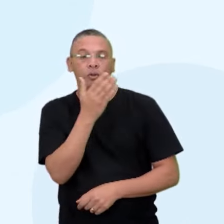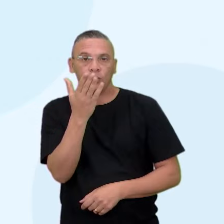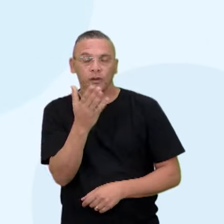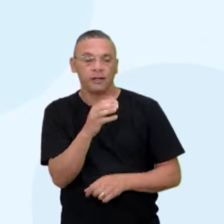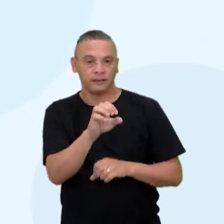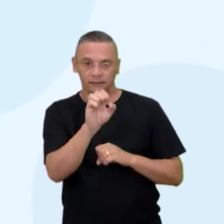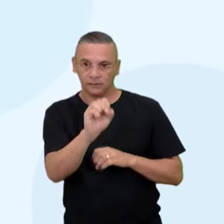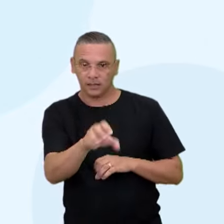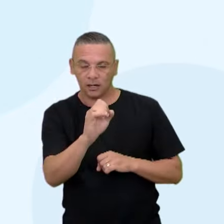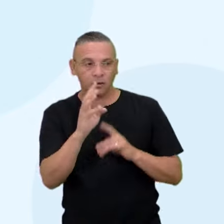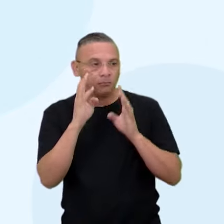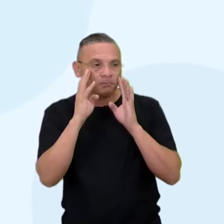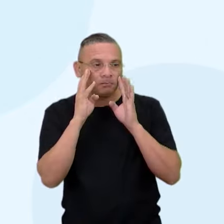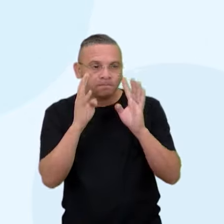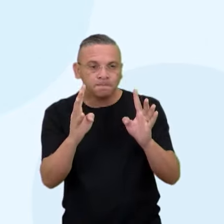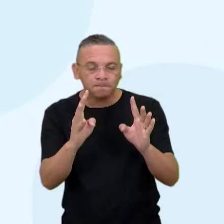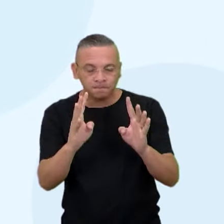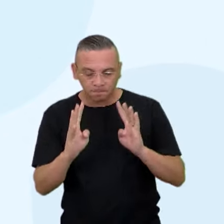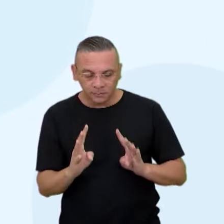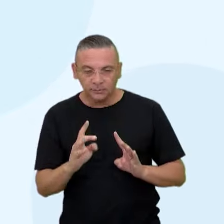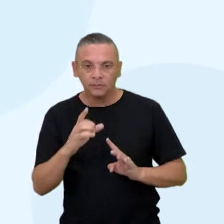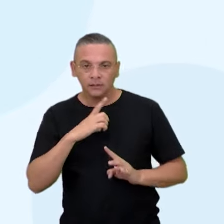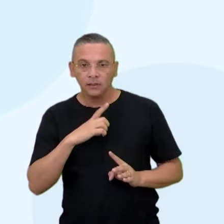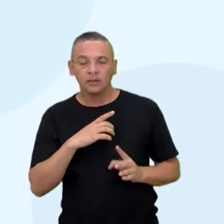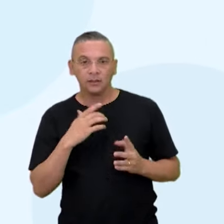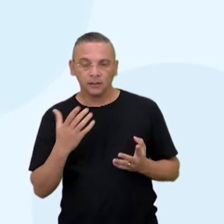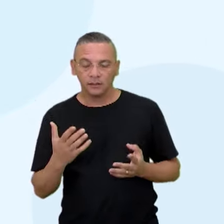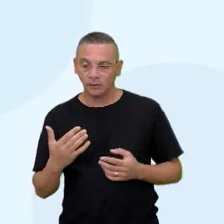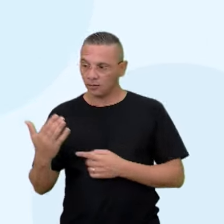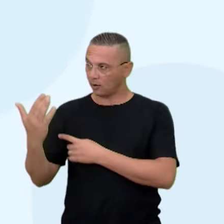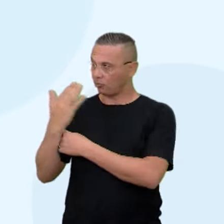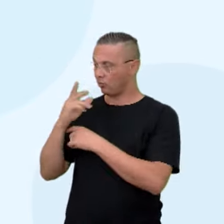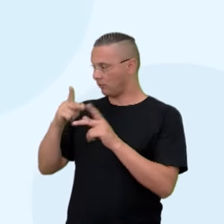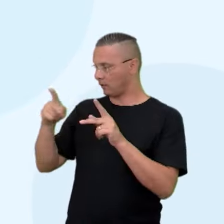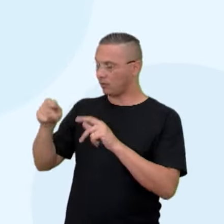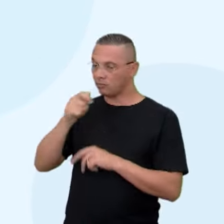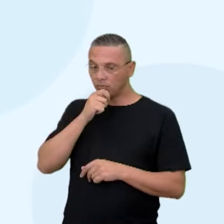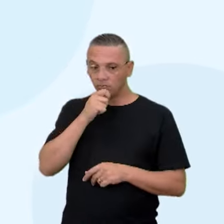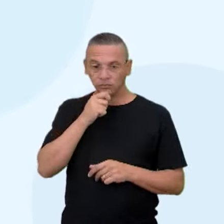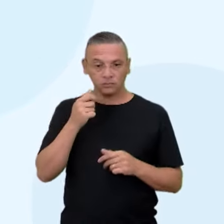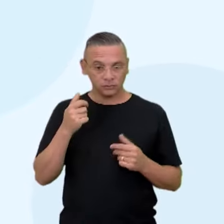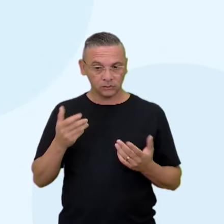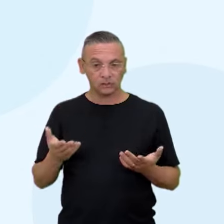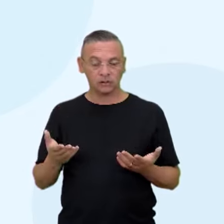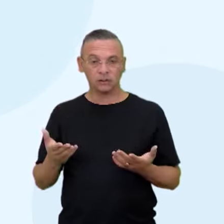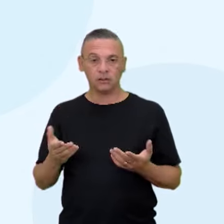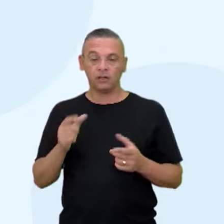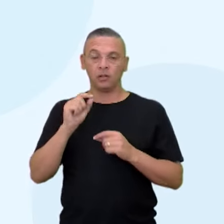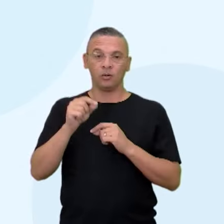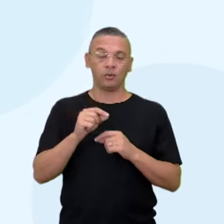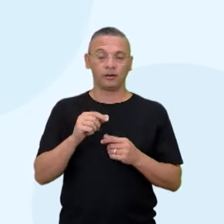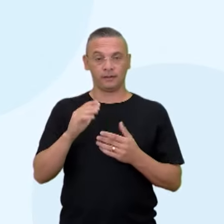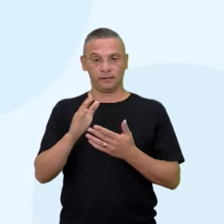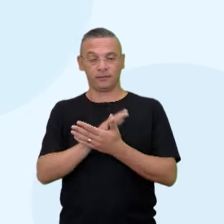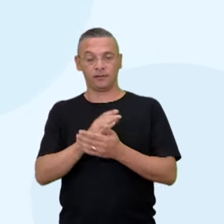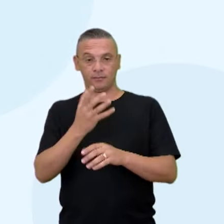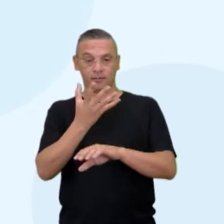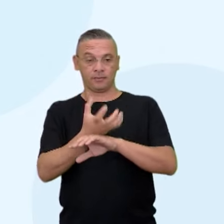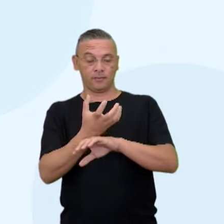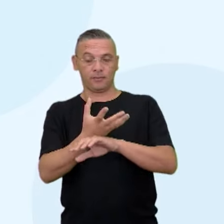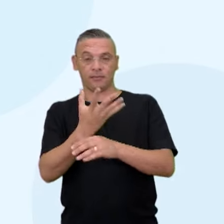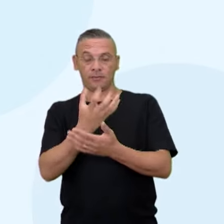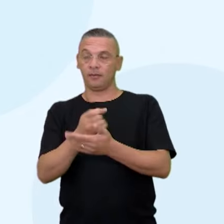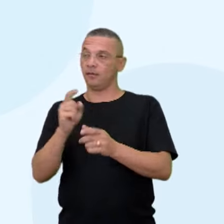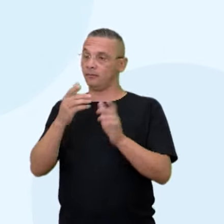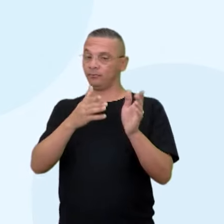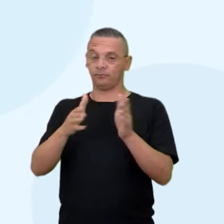aula, está assistindo a essa aula sem o auxílio do professor, está fazendo sozinho, né? Como é um material gravado,